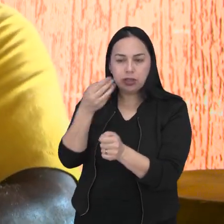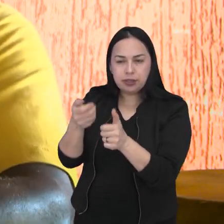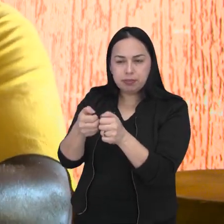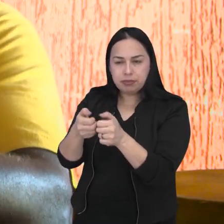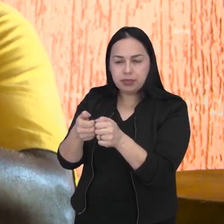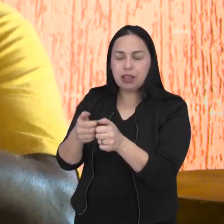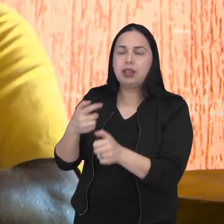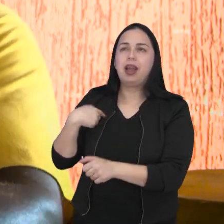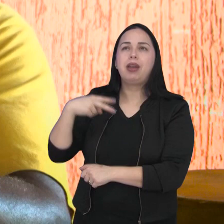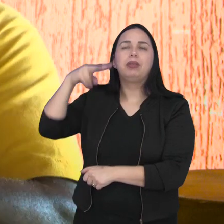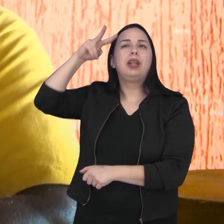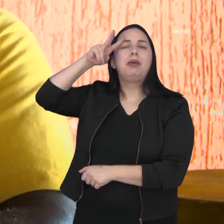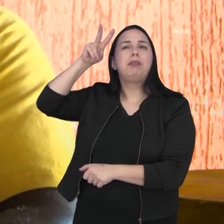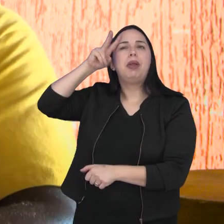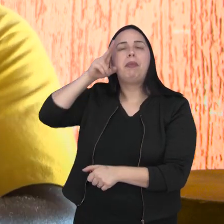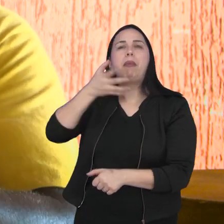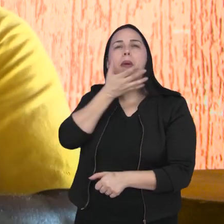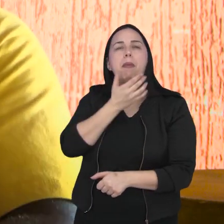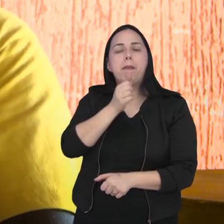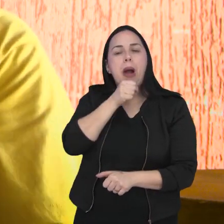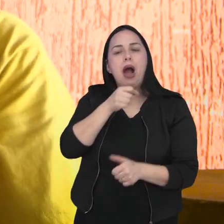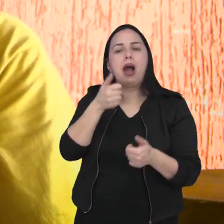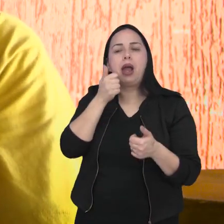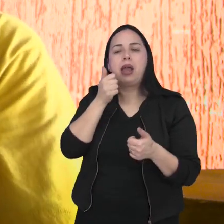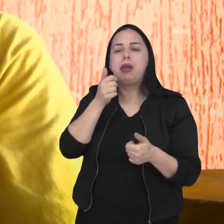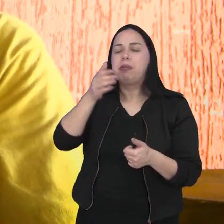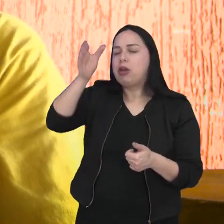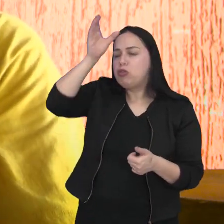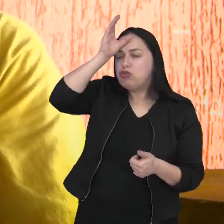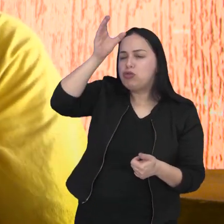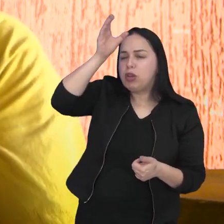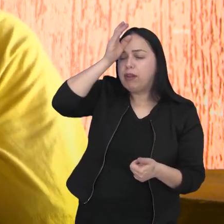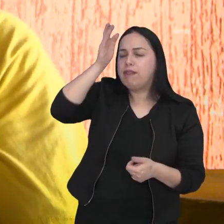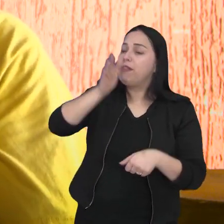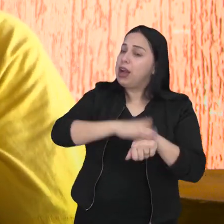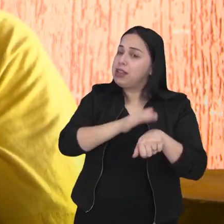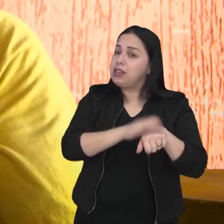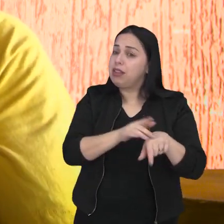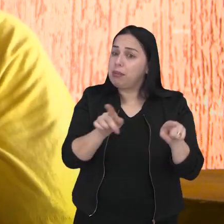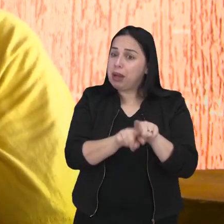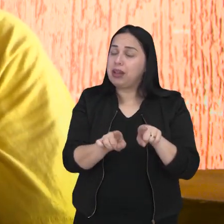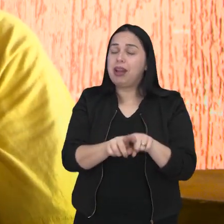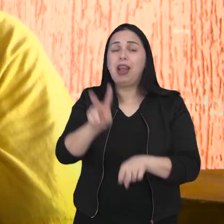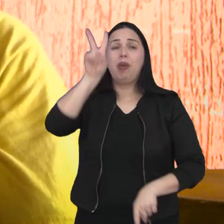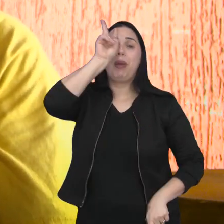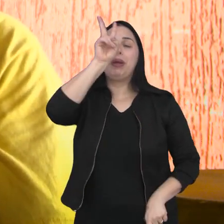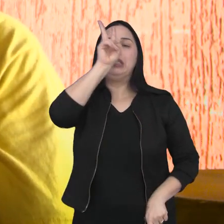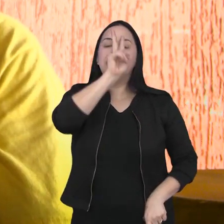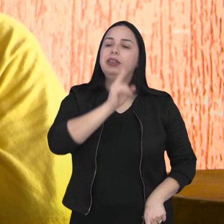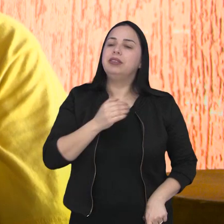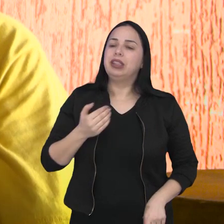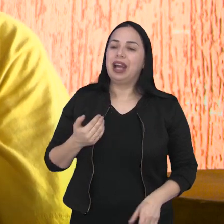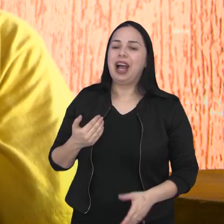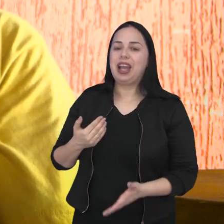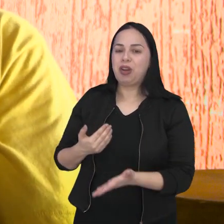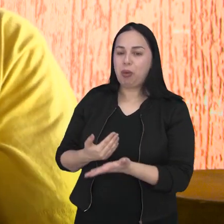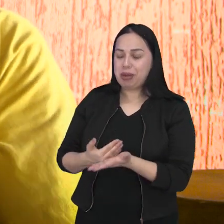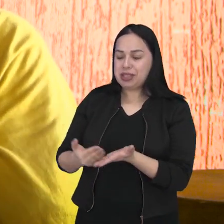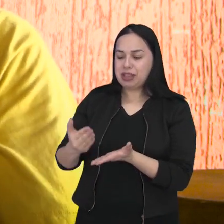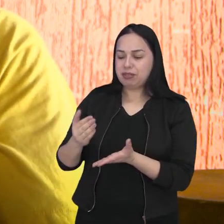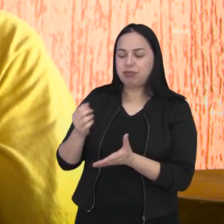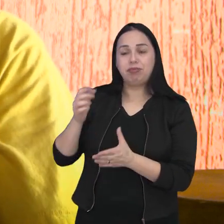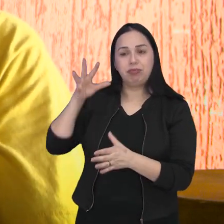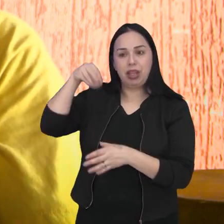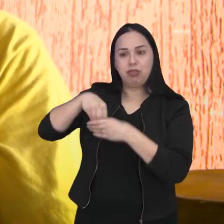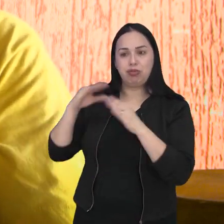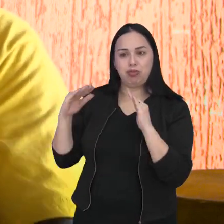eu relembrei aquele período que meus pais, meus tios faziam paçoca, né? Aí